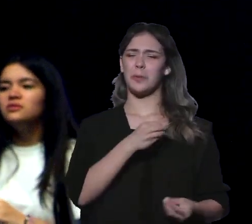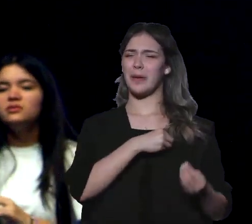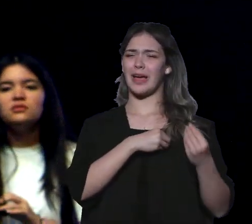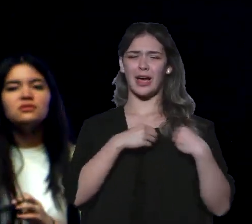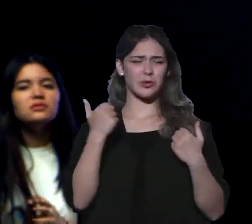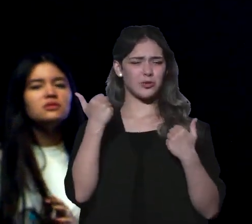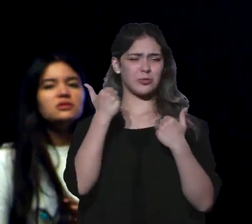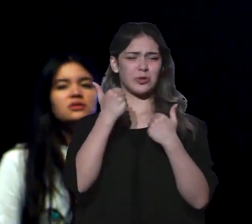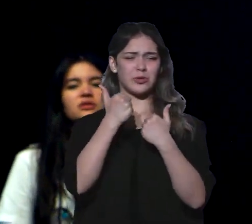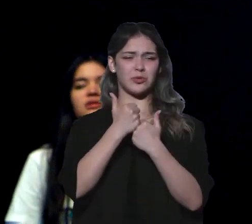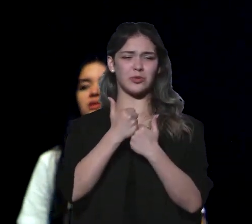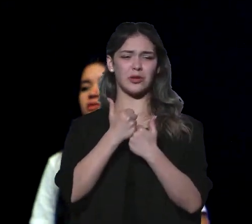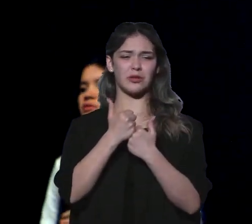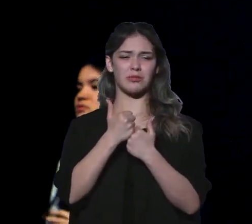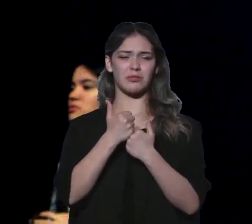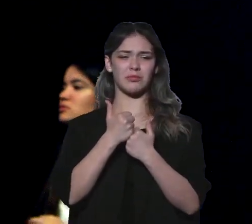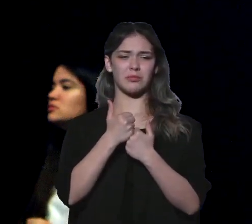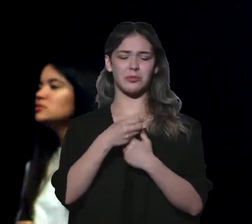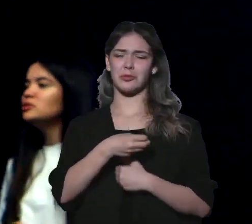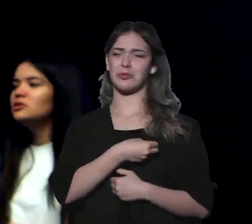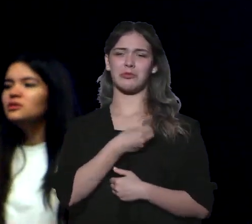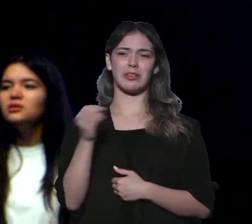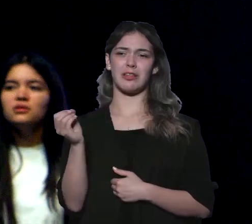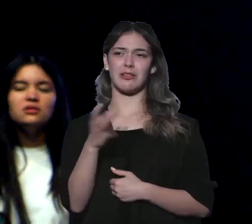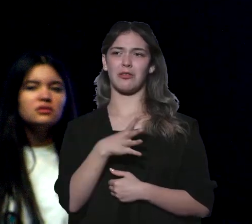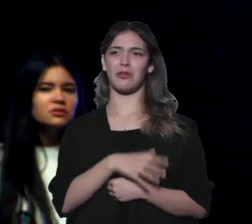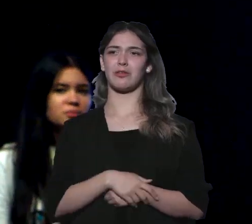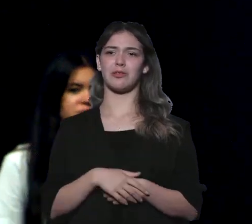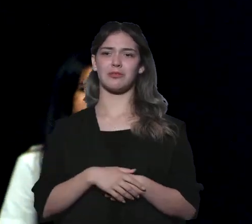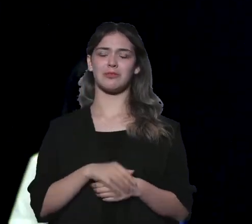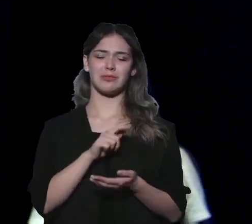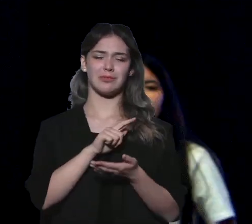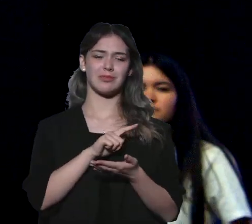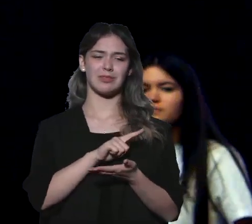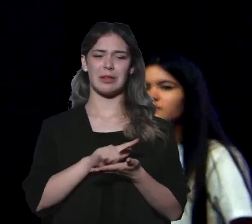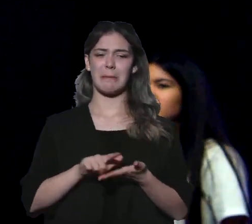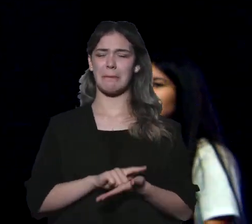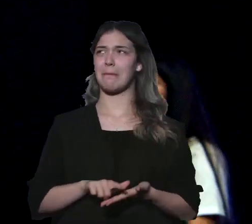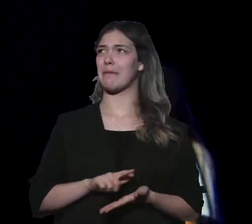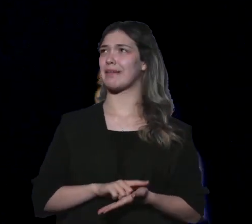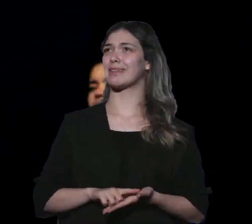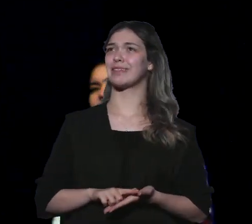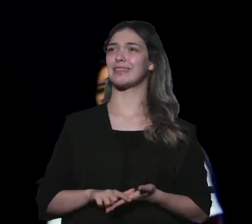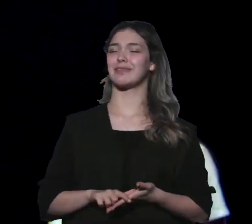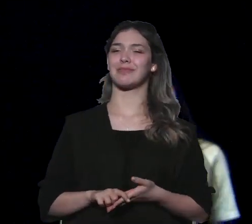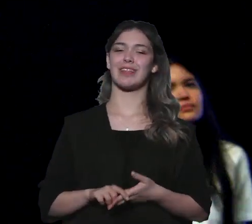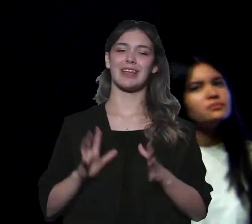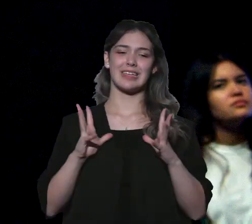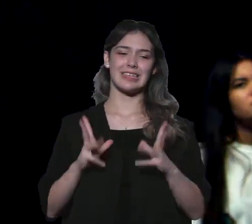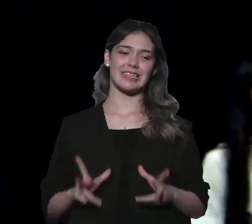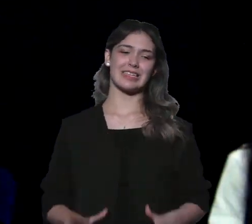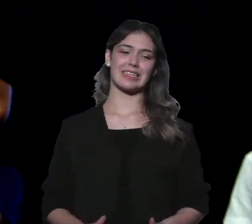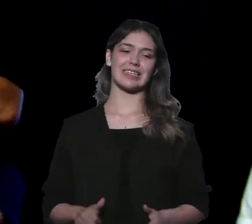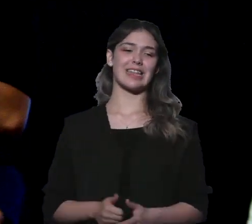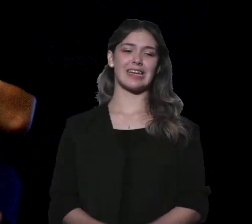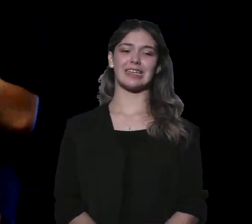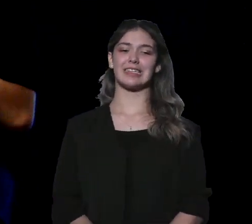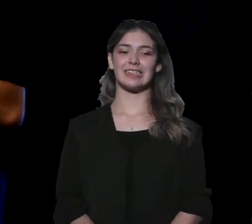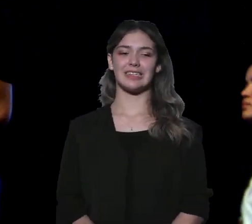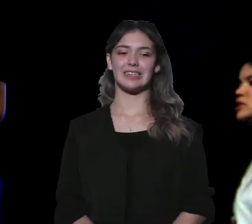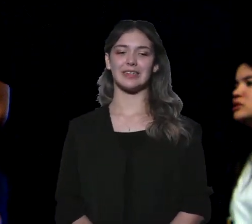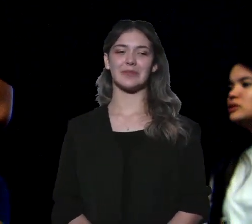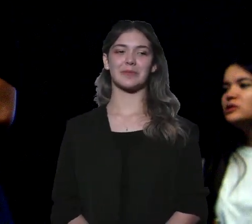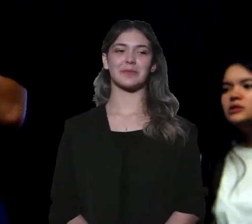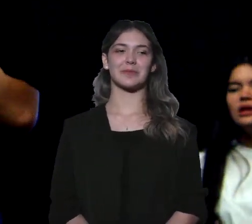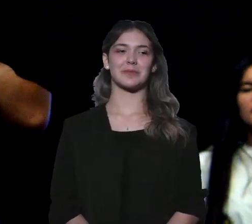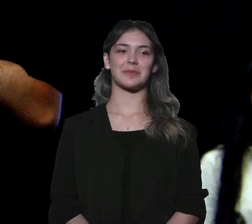lábios doces. Que no lugar de palavras duras venham palavras de amor. Tem pessoas aqui que ouviram palavras duras e